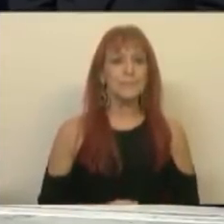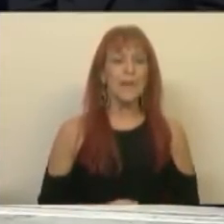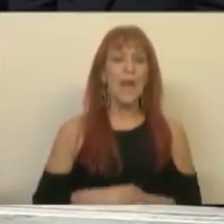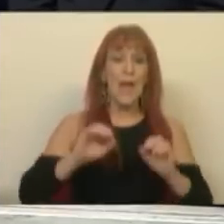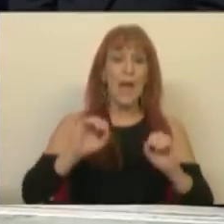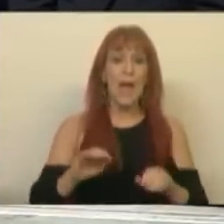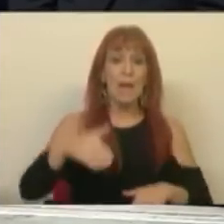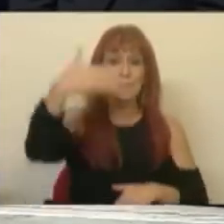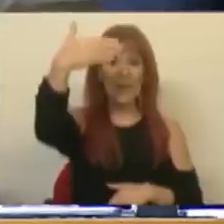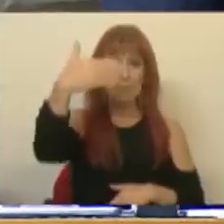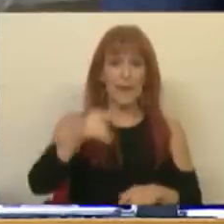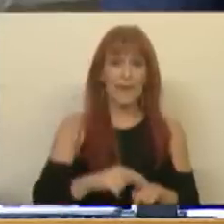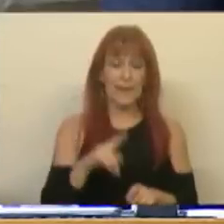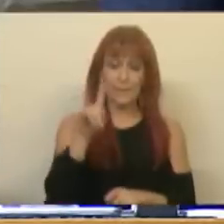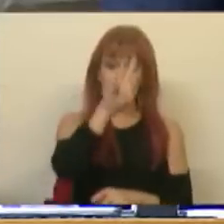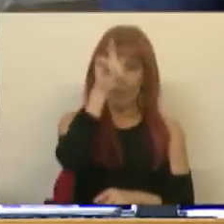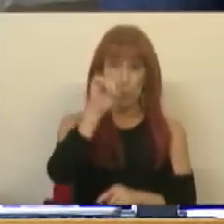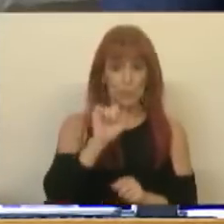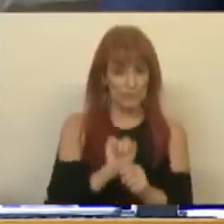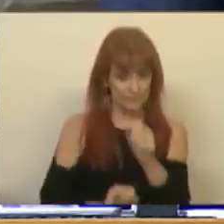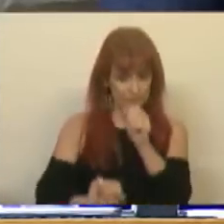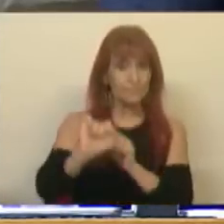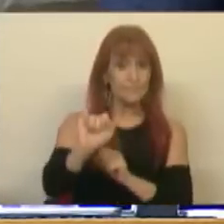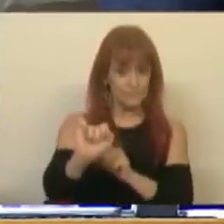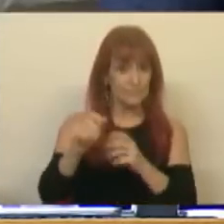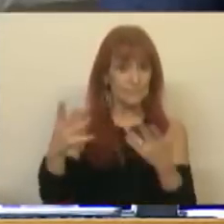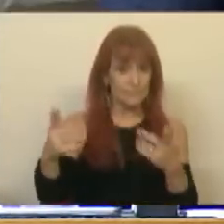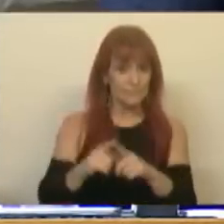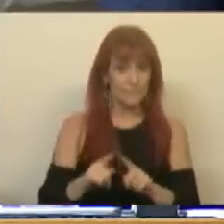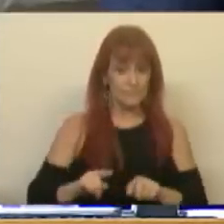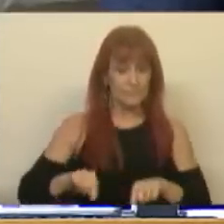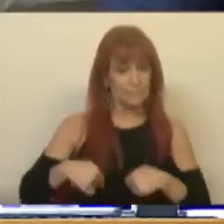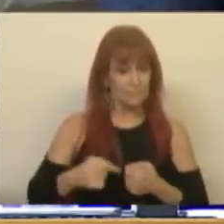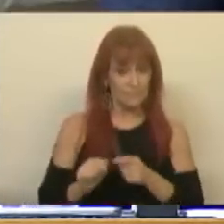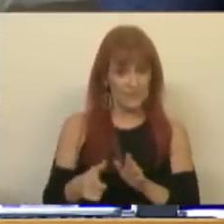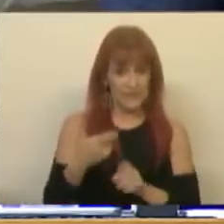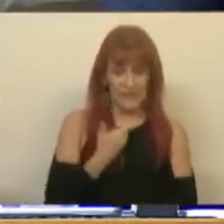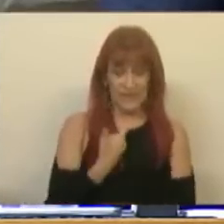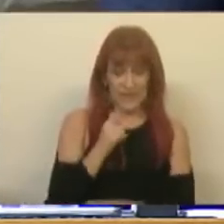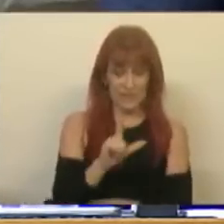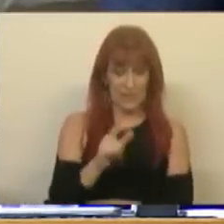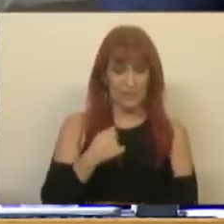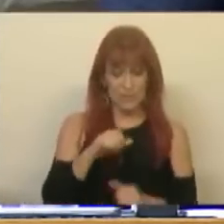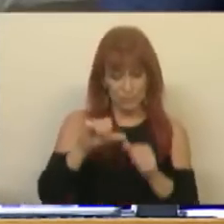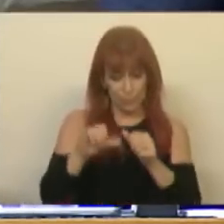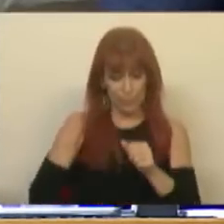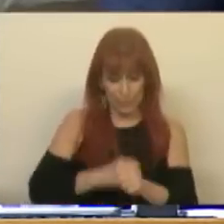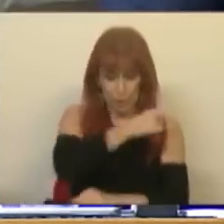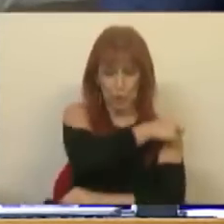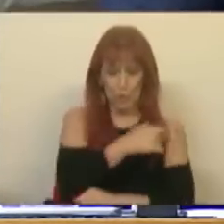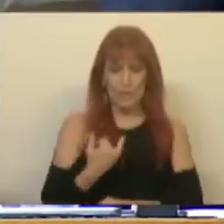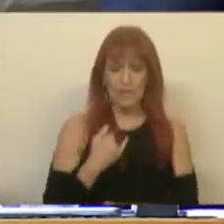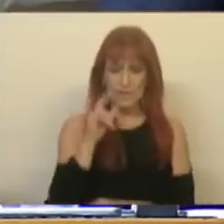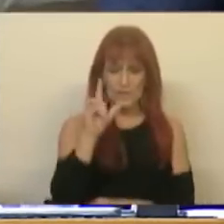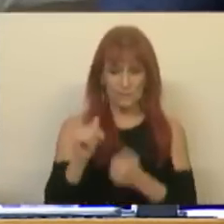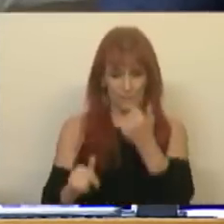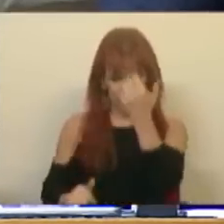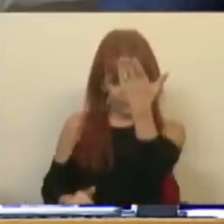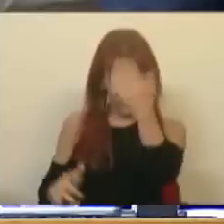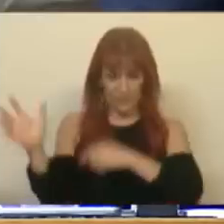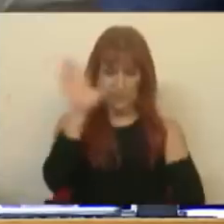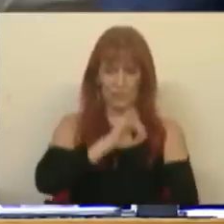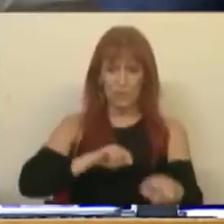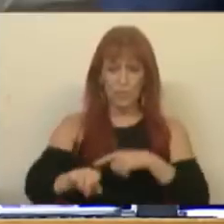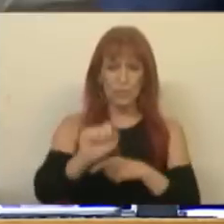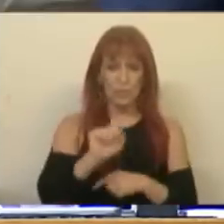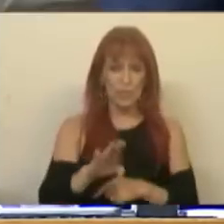a primeira questão pertence à iniciativa Liberal para intervir em nome da iniciativa Liberal tem a